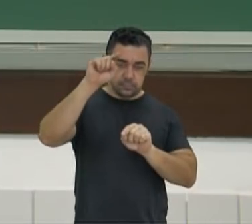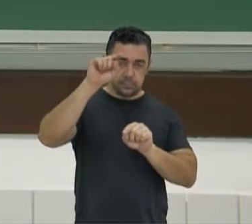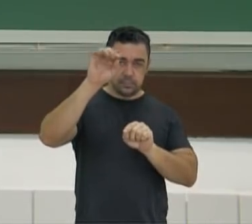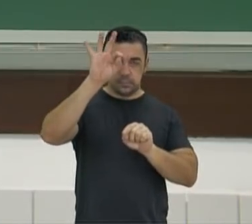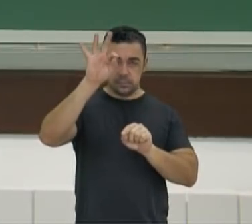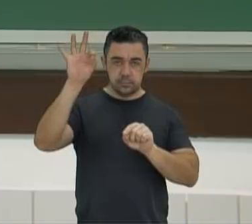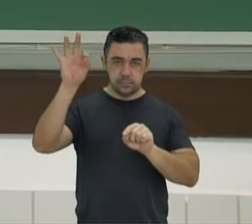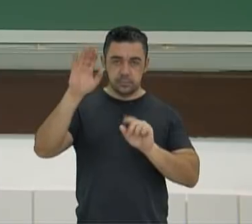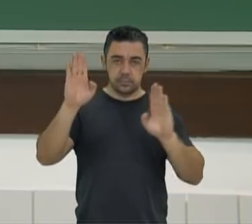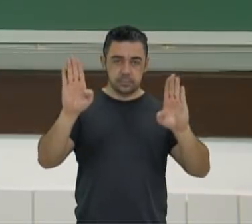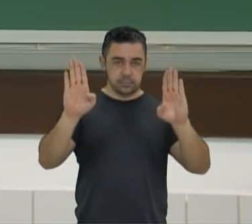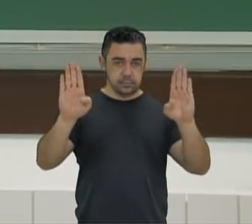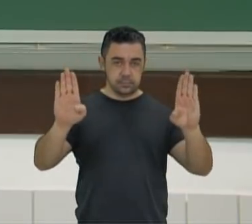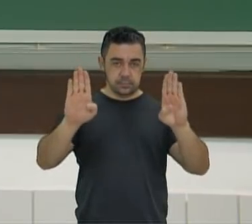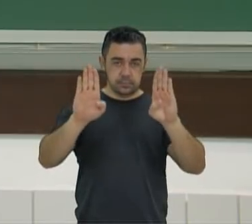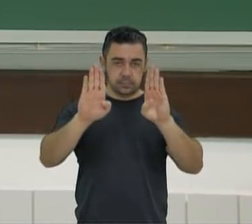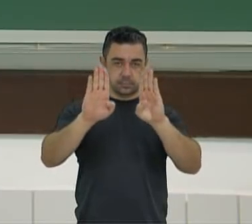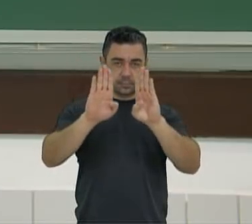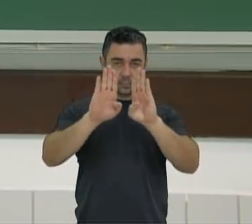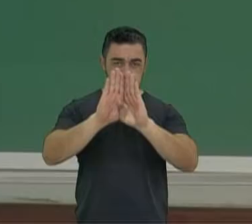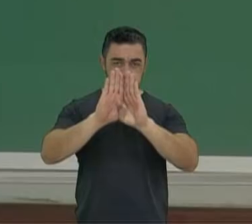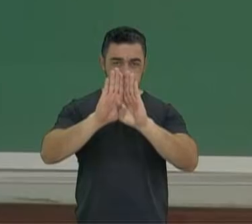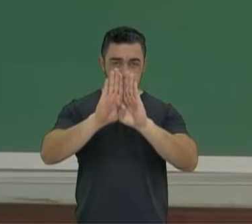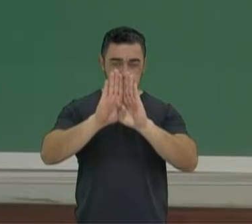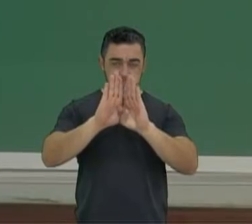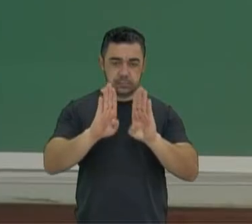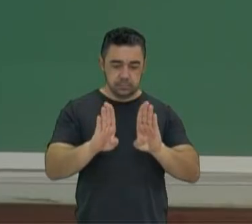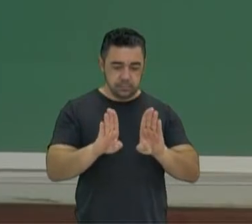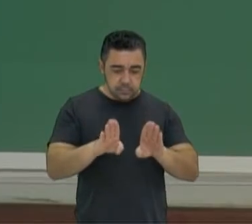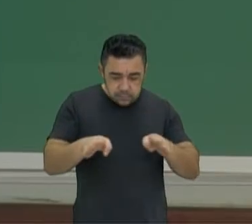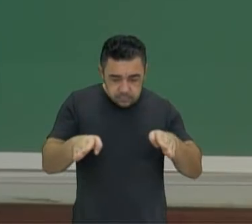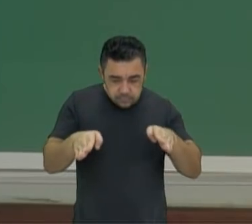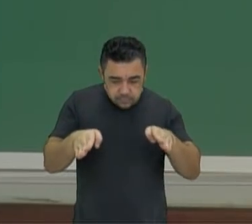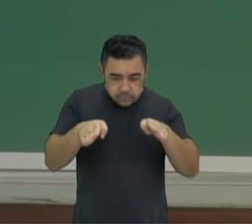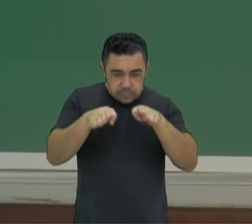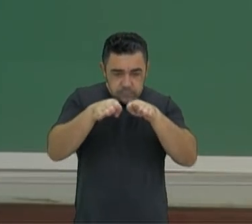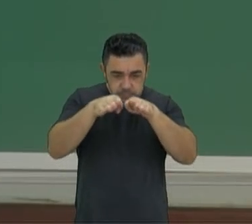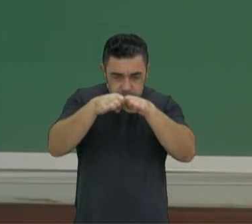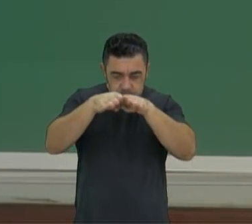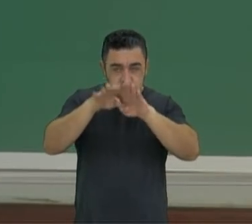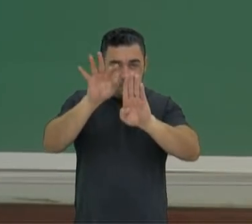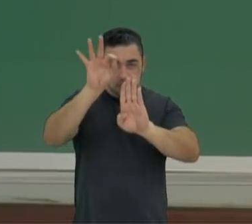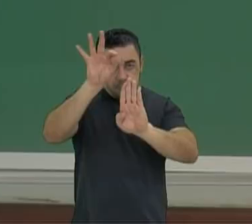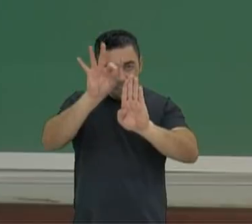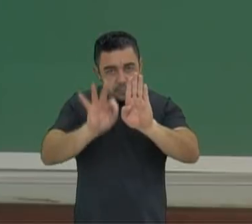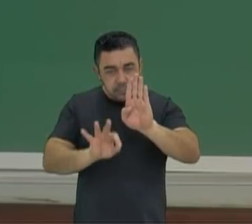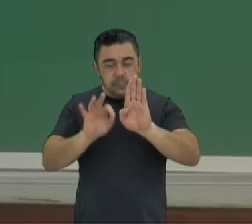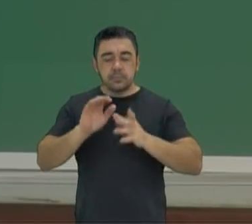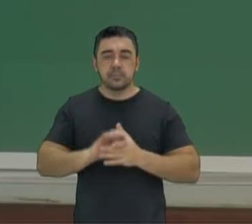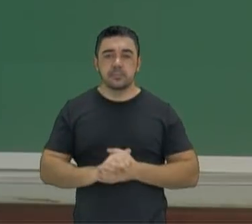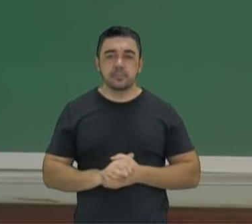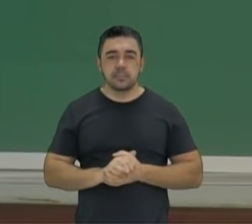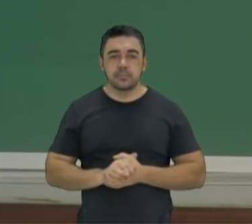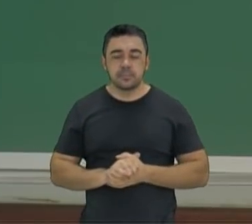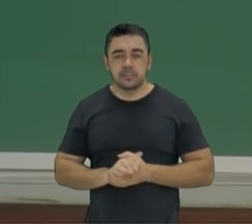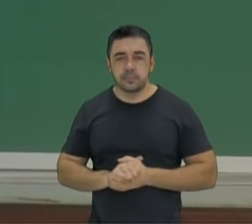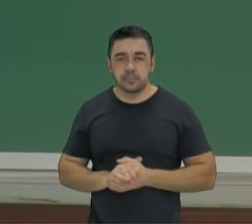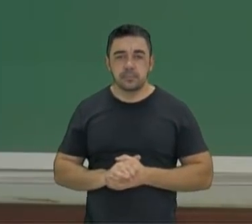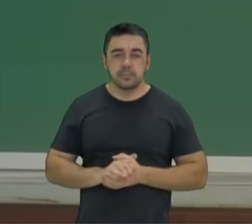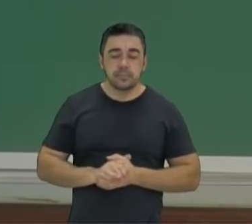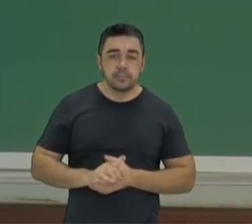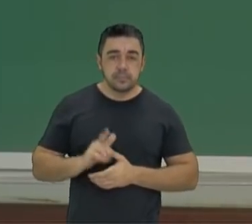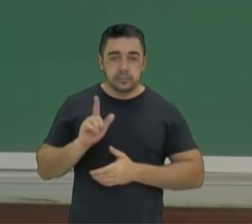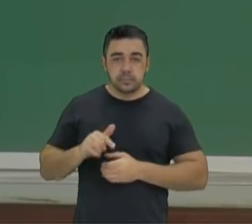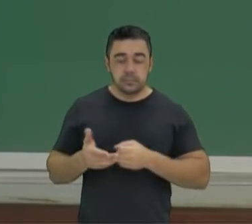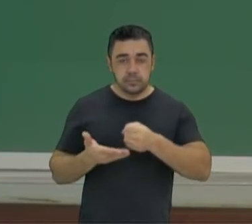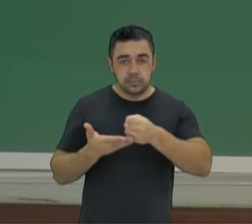faces. Então é o risquinho ali. Isso mesmo, é o encontro delas ali. Aresta da